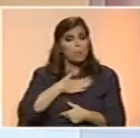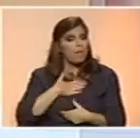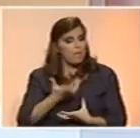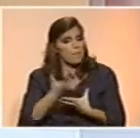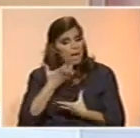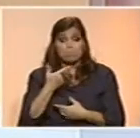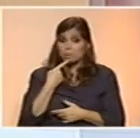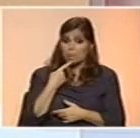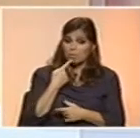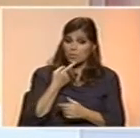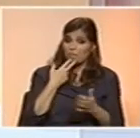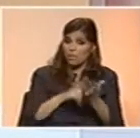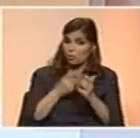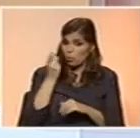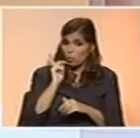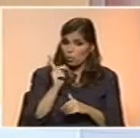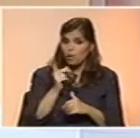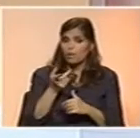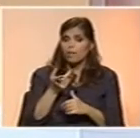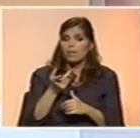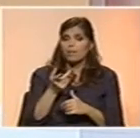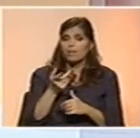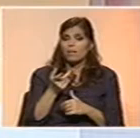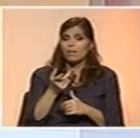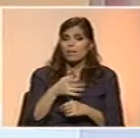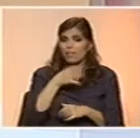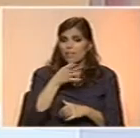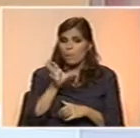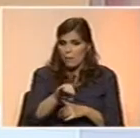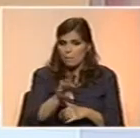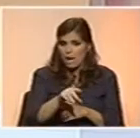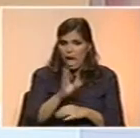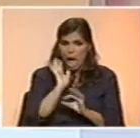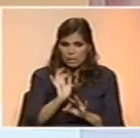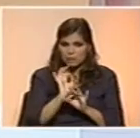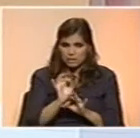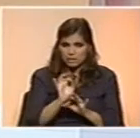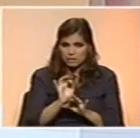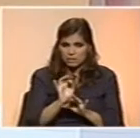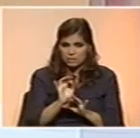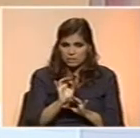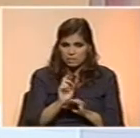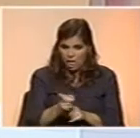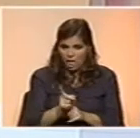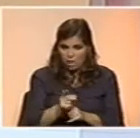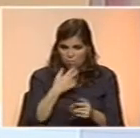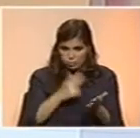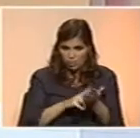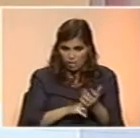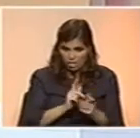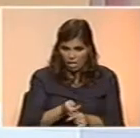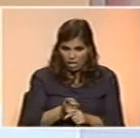saudável e vive mais. E é assim, geralmente, isso está comprovado, não está? Isso